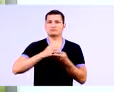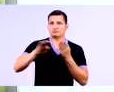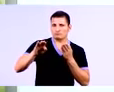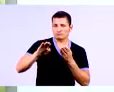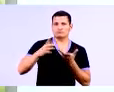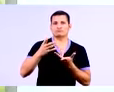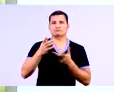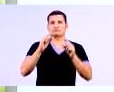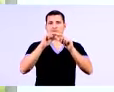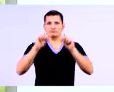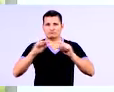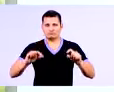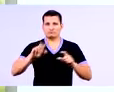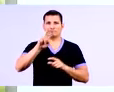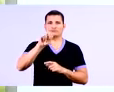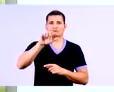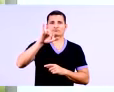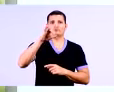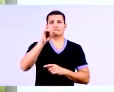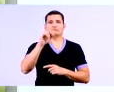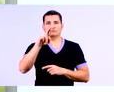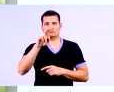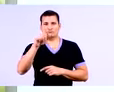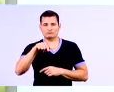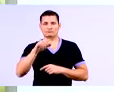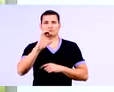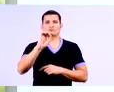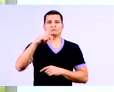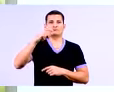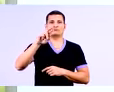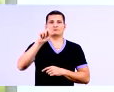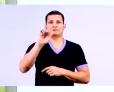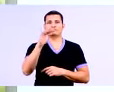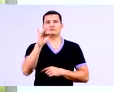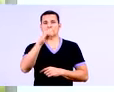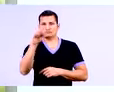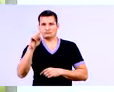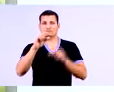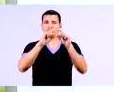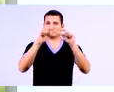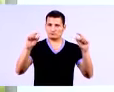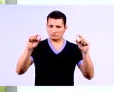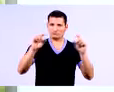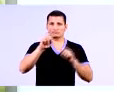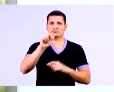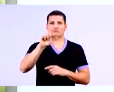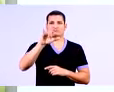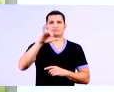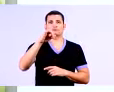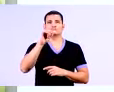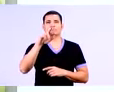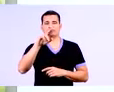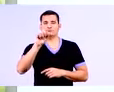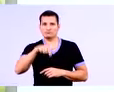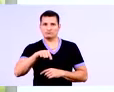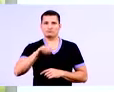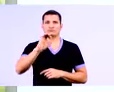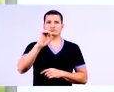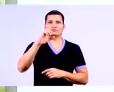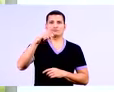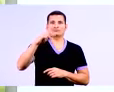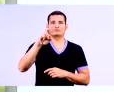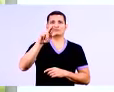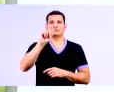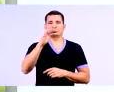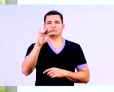operação, validar o formulário é uma operação, validar um campo é uma operação, submeter a página é